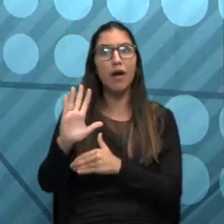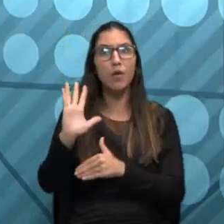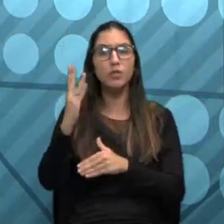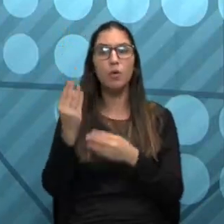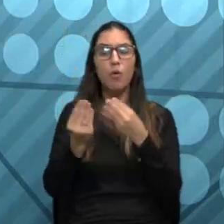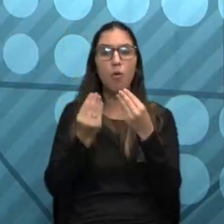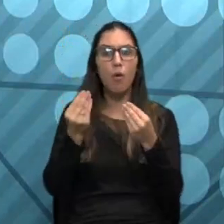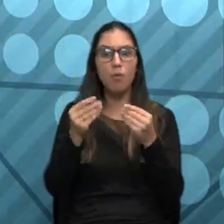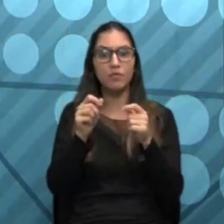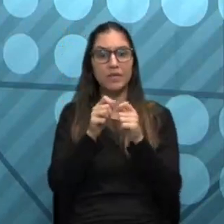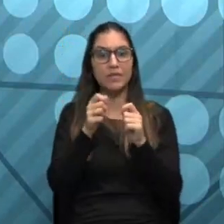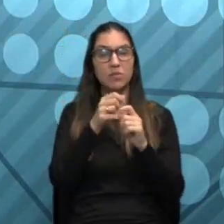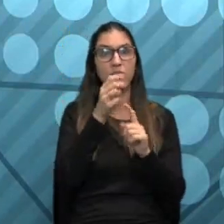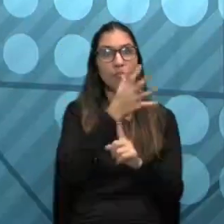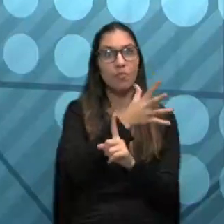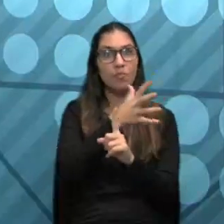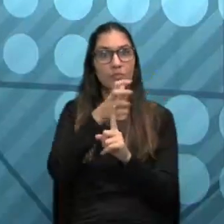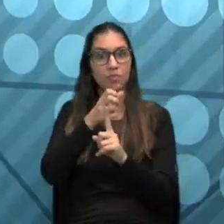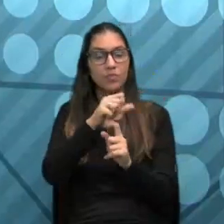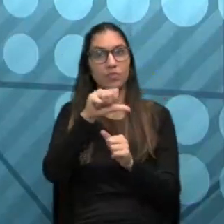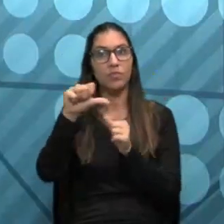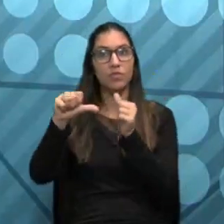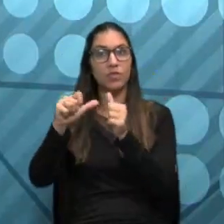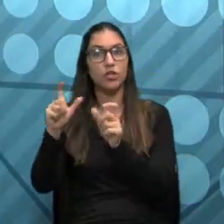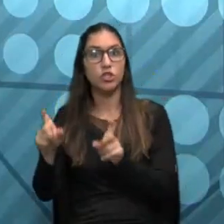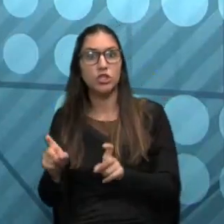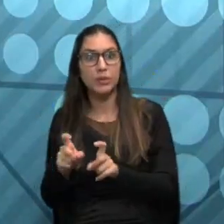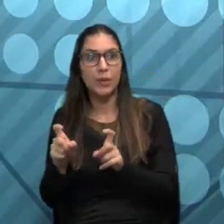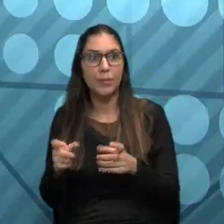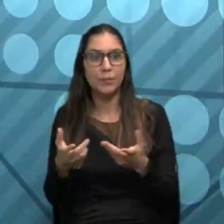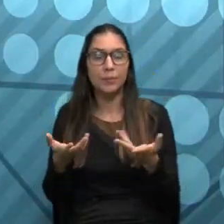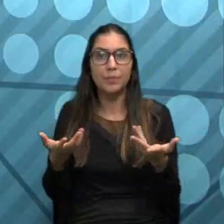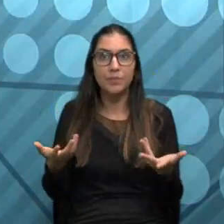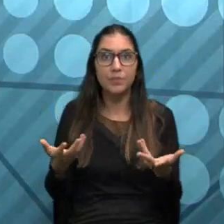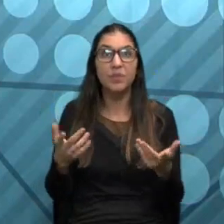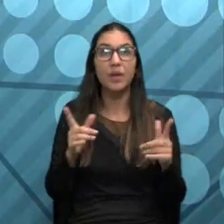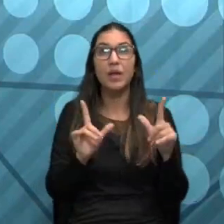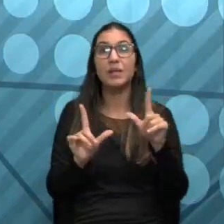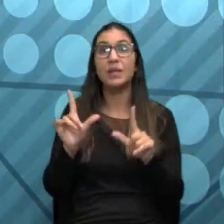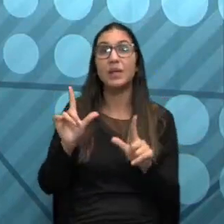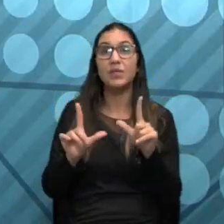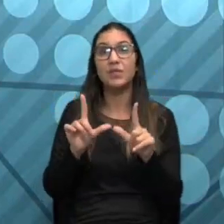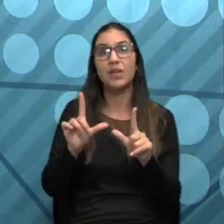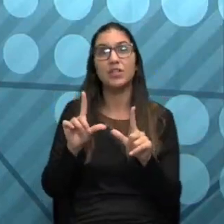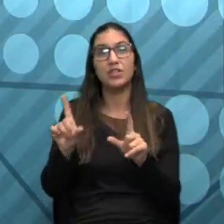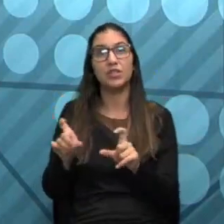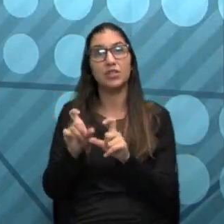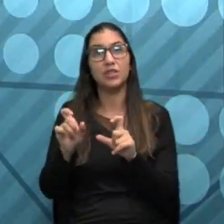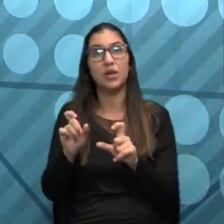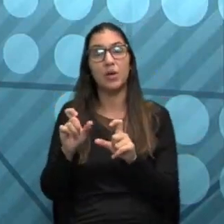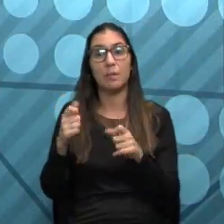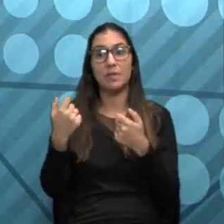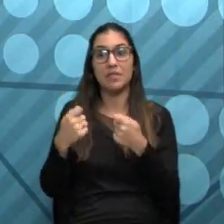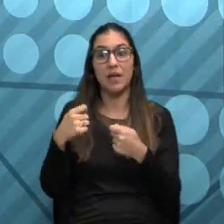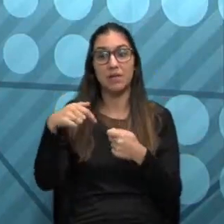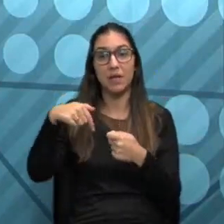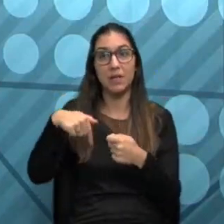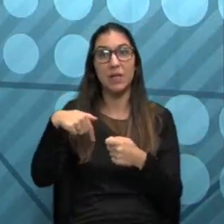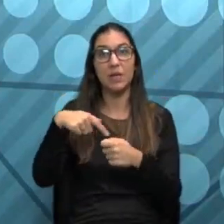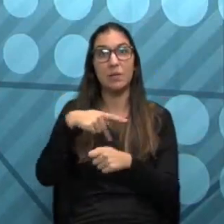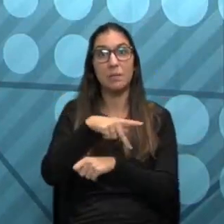como que vai ser a transição da TV analógica para digital. A TV digital era para ter entrado no país inteiro já